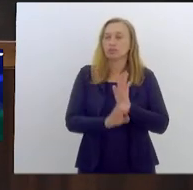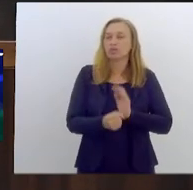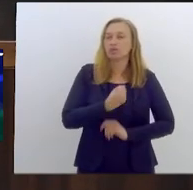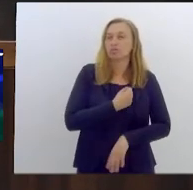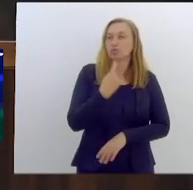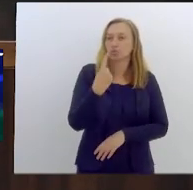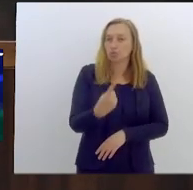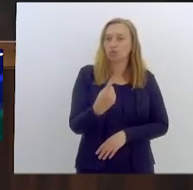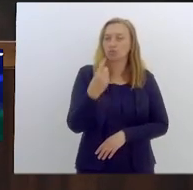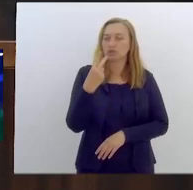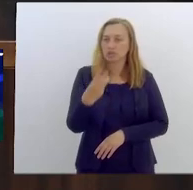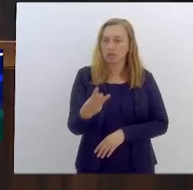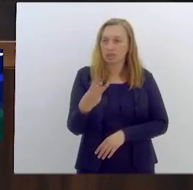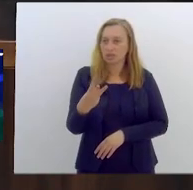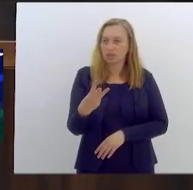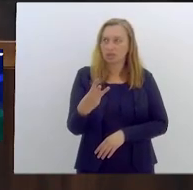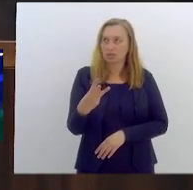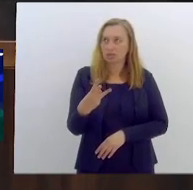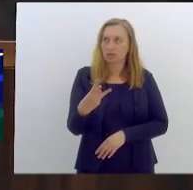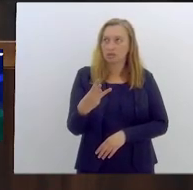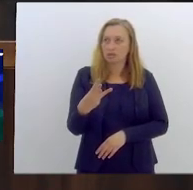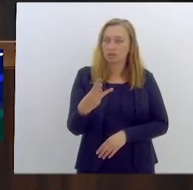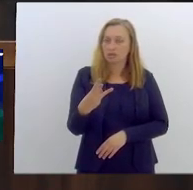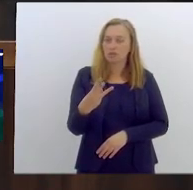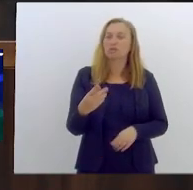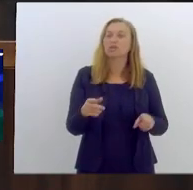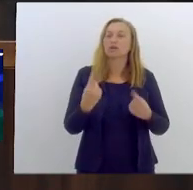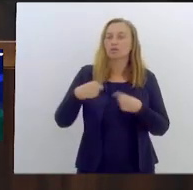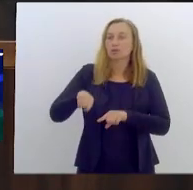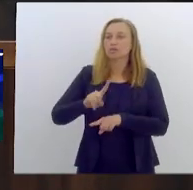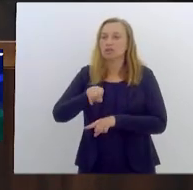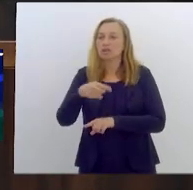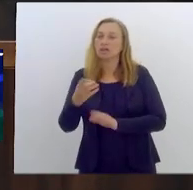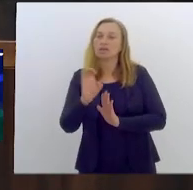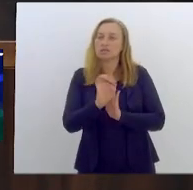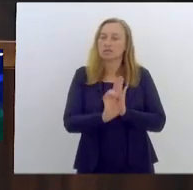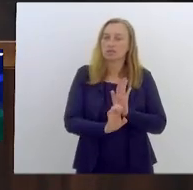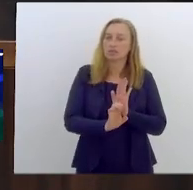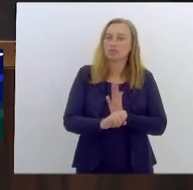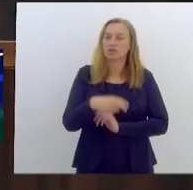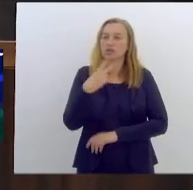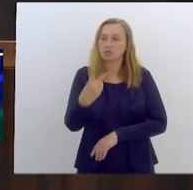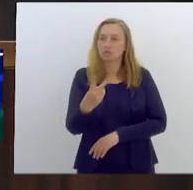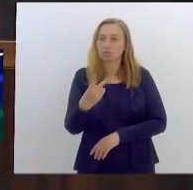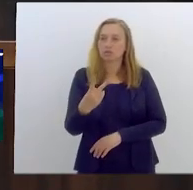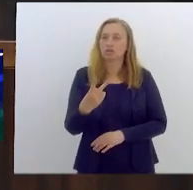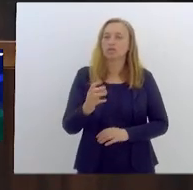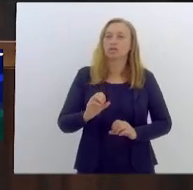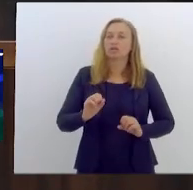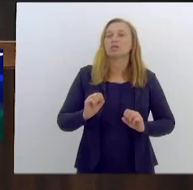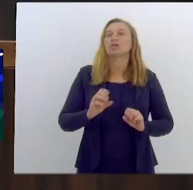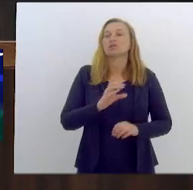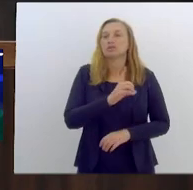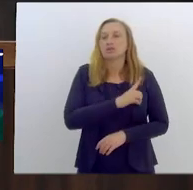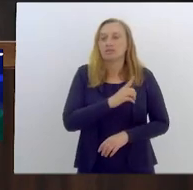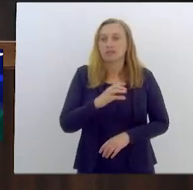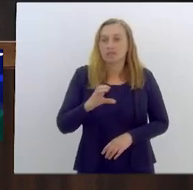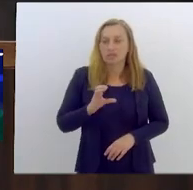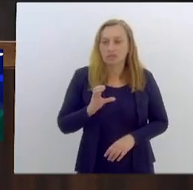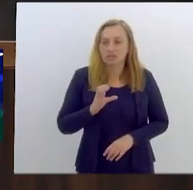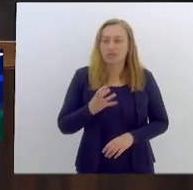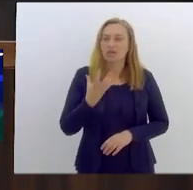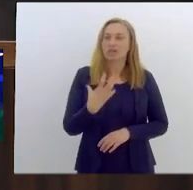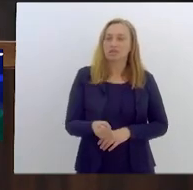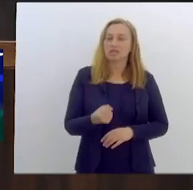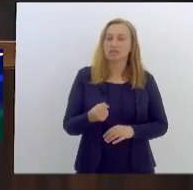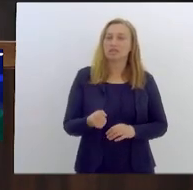1, 3, e contrárias as emendas 2, de defesa civil, favorável, com subemendas da